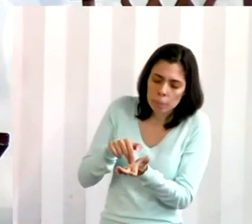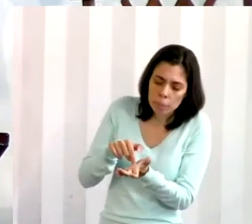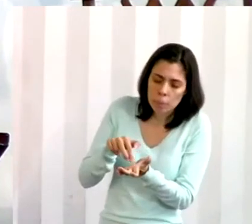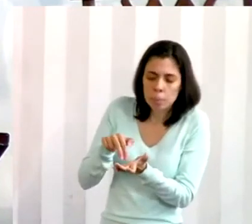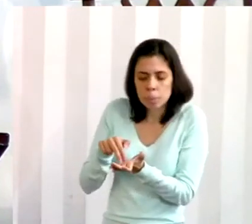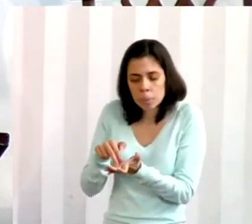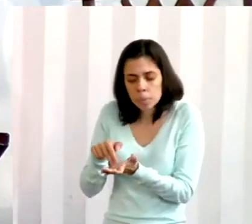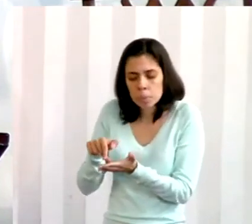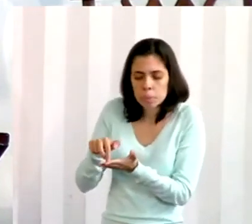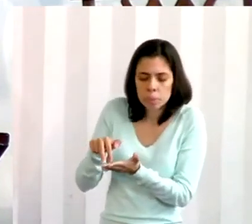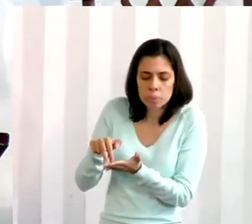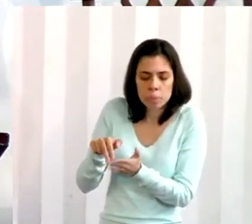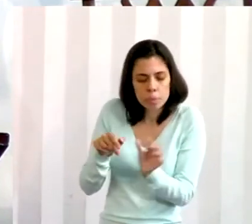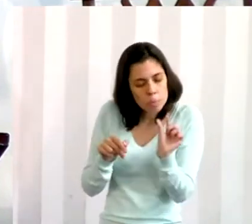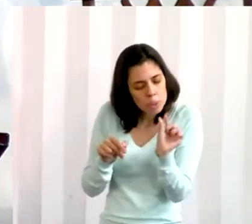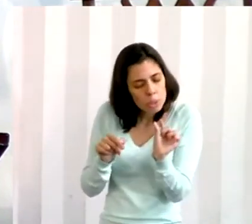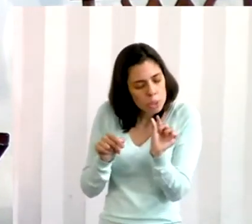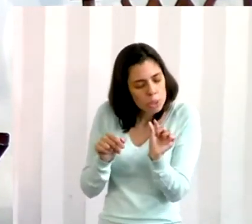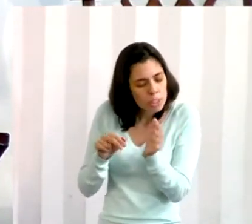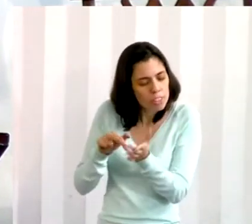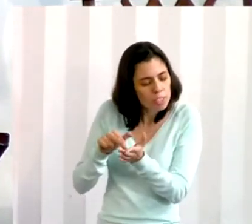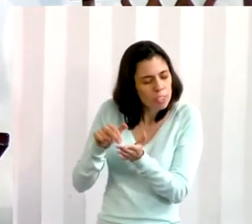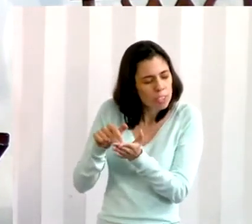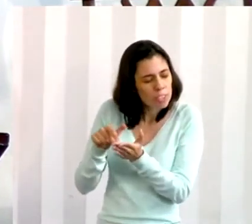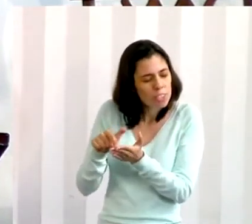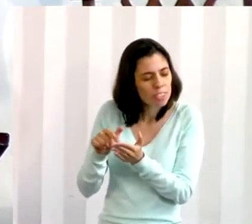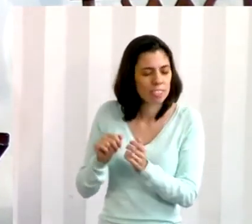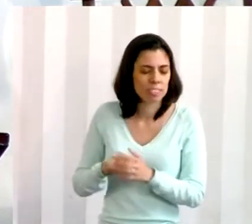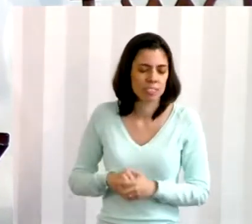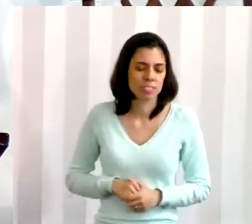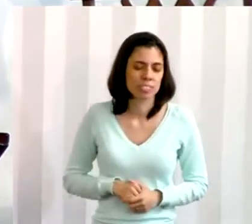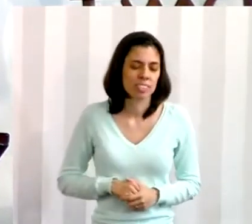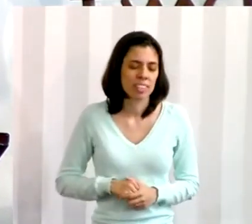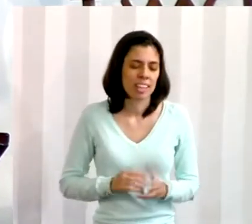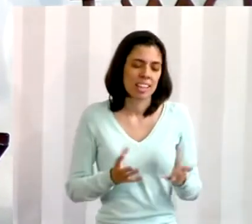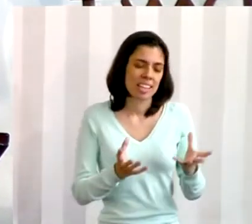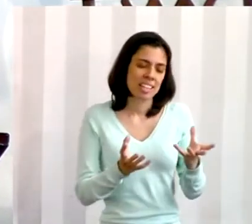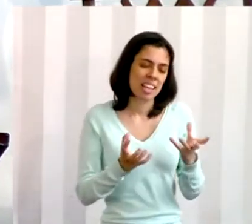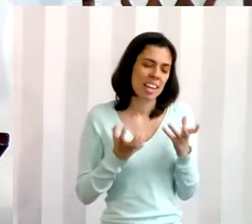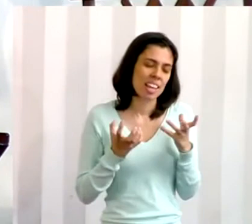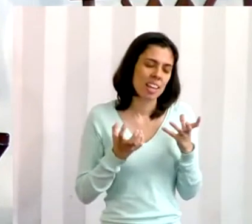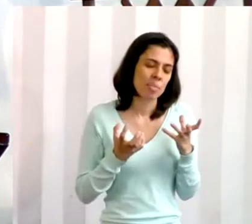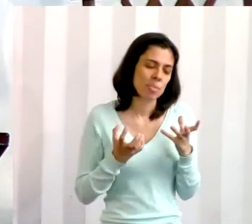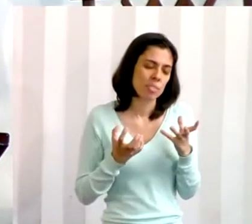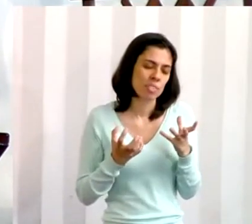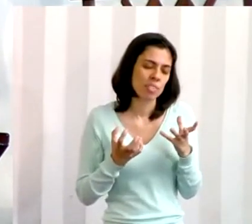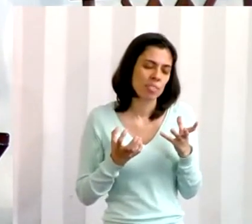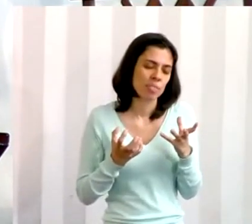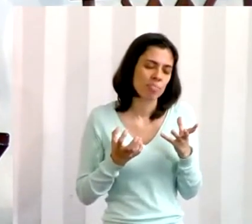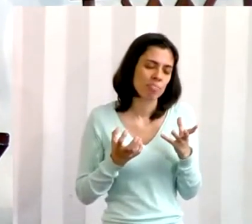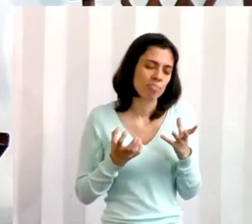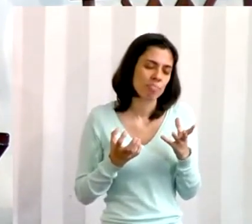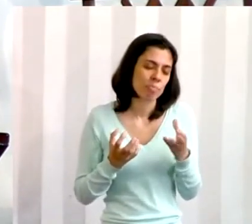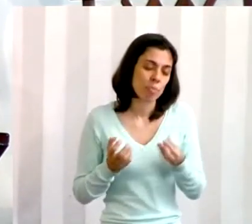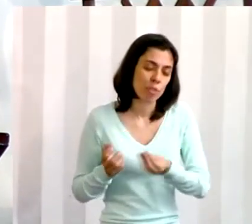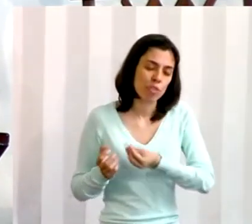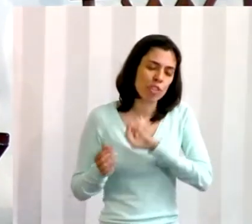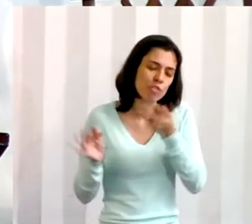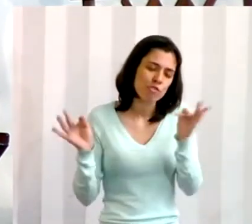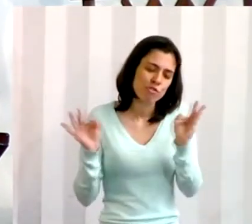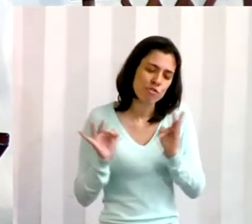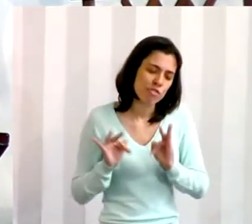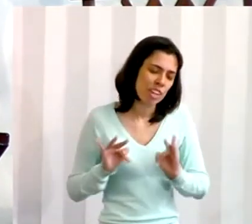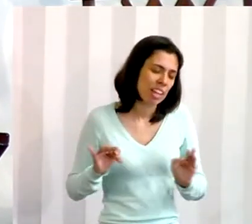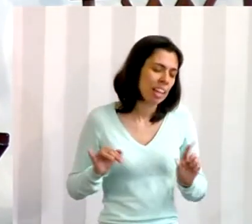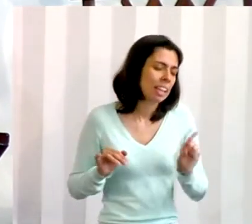delas. Senhor, ajuda-nos nisso. Não deixe que vivemos ansiosos, extremamente